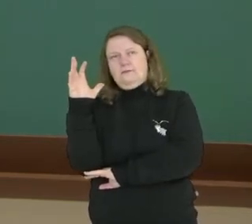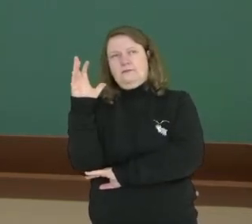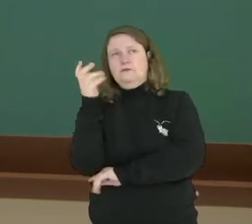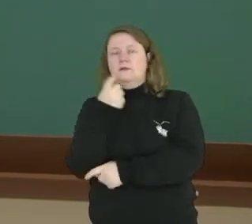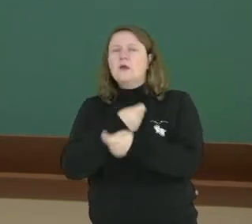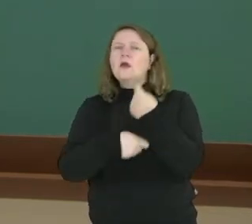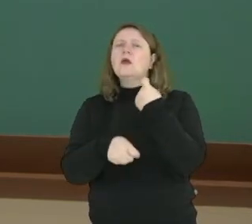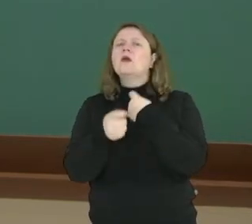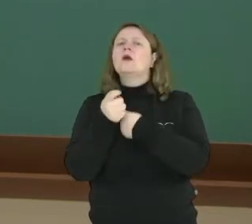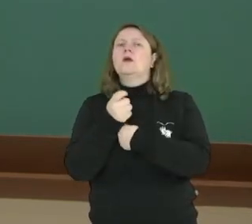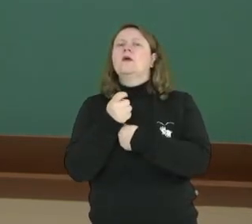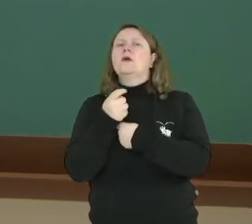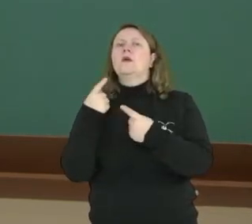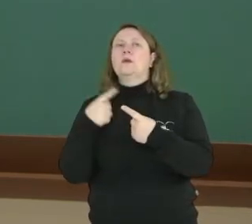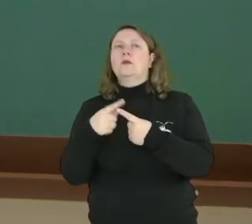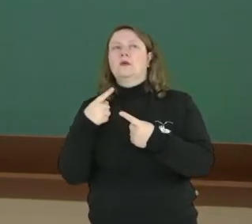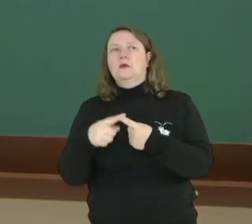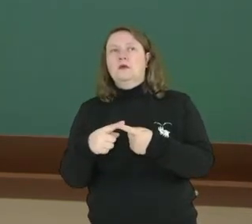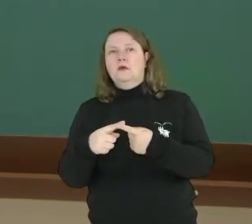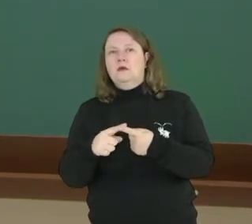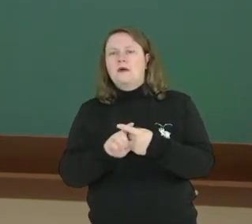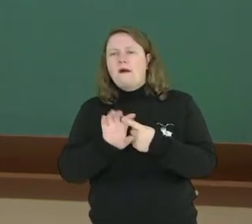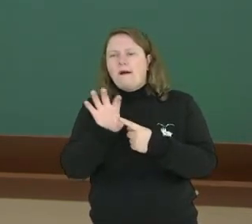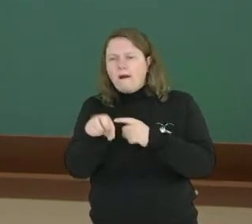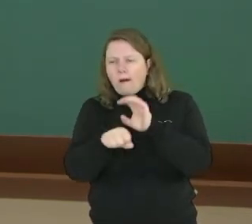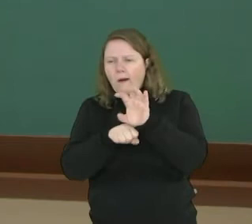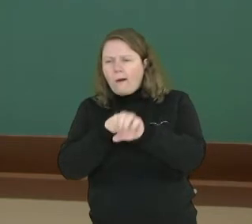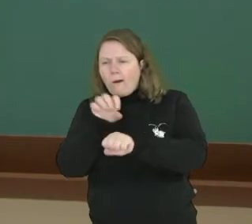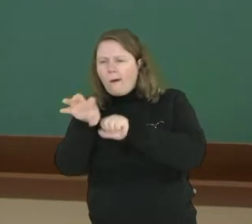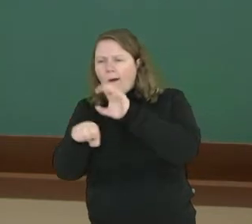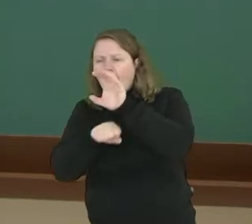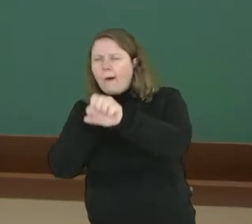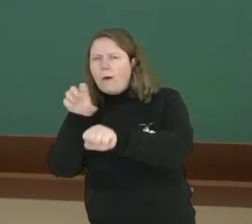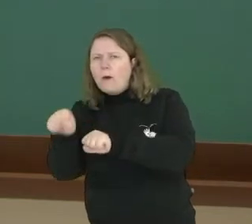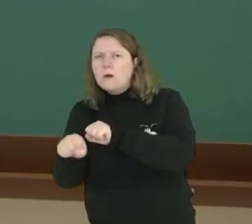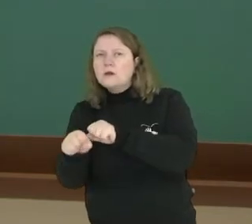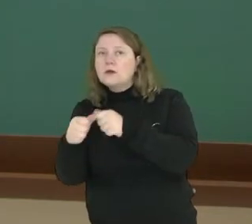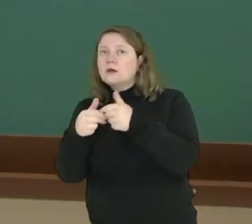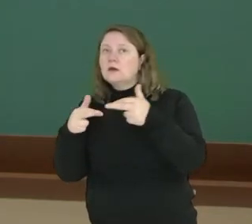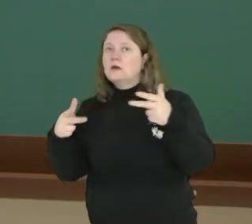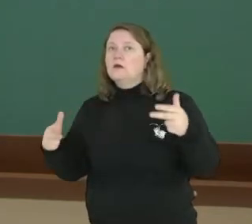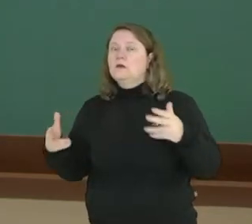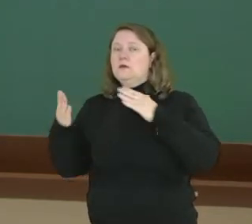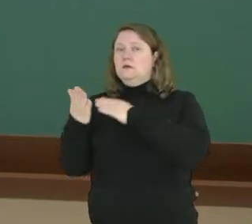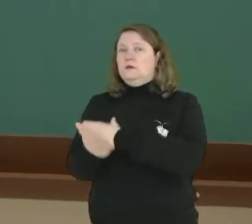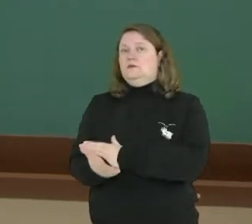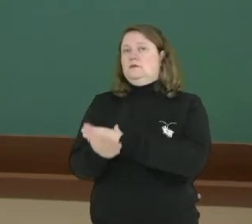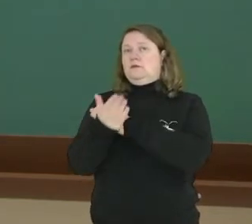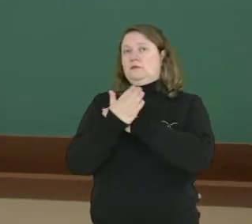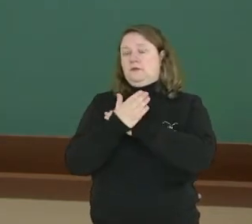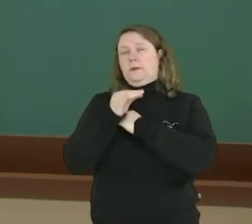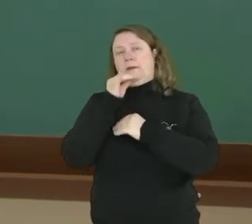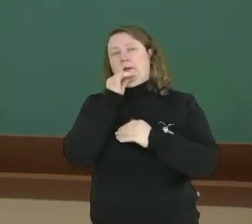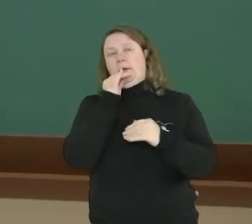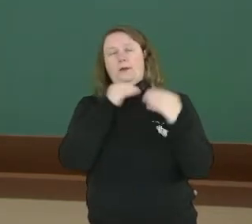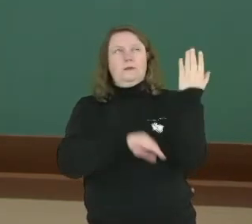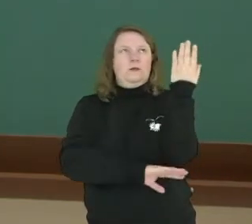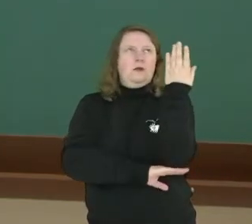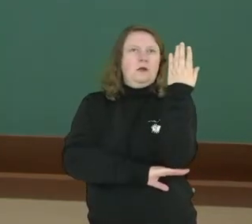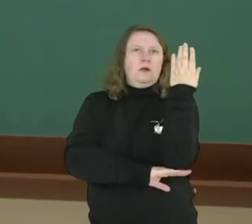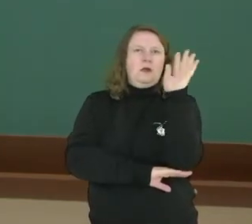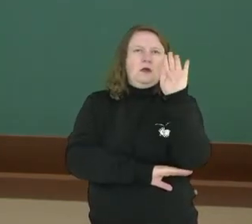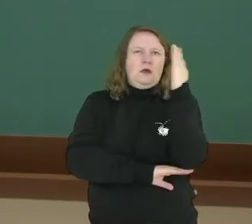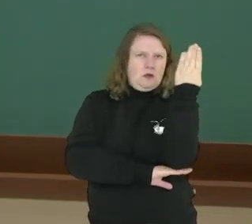por quê? Vamos retirar recursos, né? Para utilizar madeira,